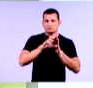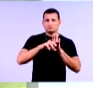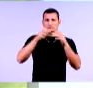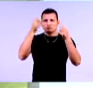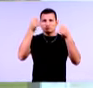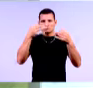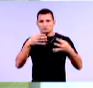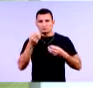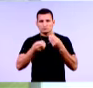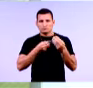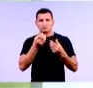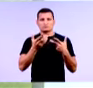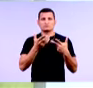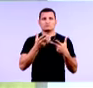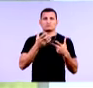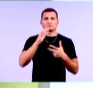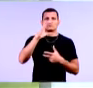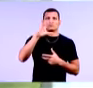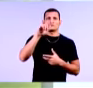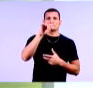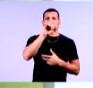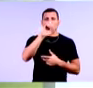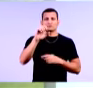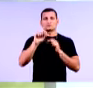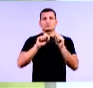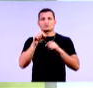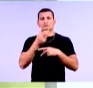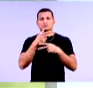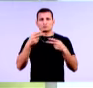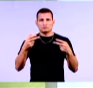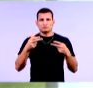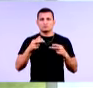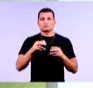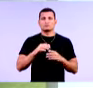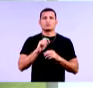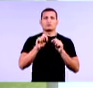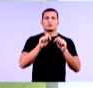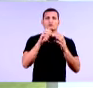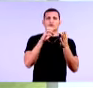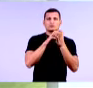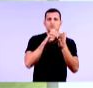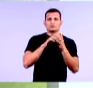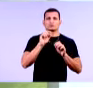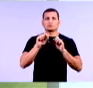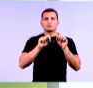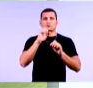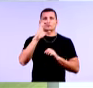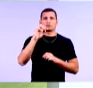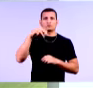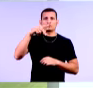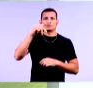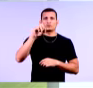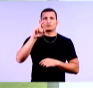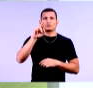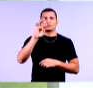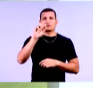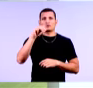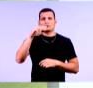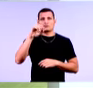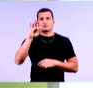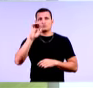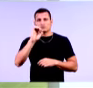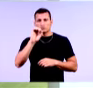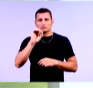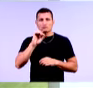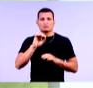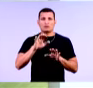é que define uma classe, como define o objeto, o que é uma classe, o que é um objeto, o que é uma característica, comportamento, mas a gente não colocou na mão. A gente não